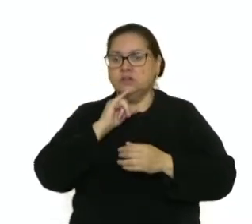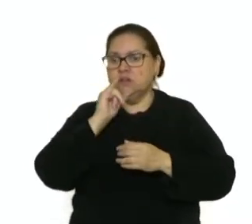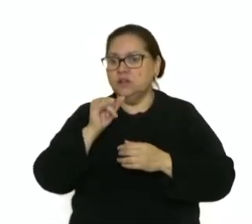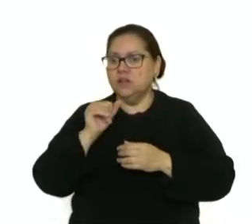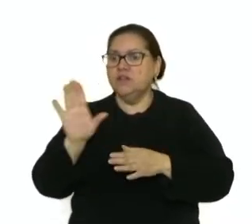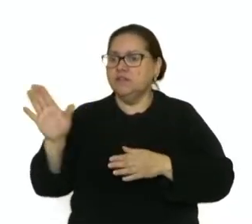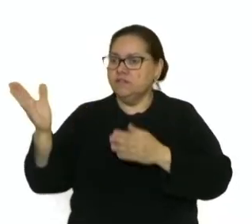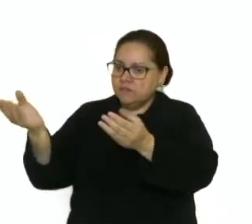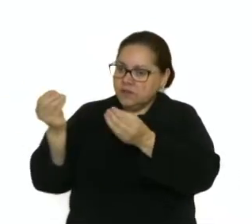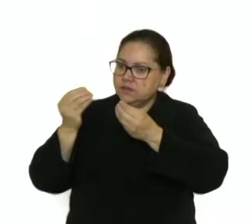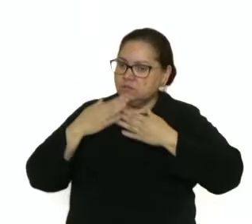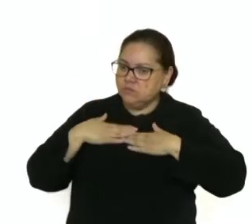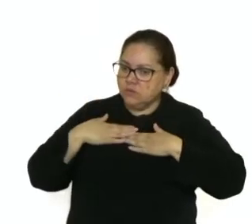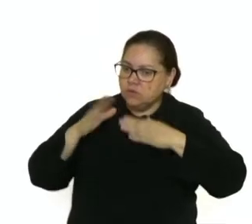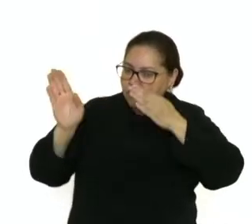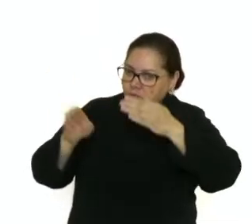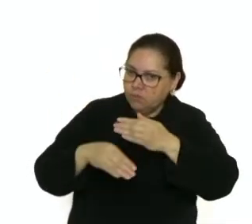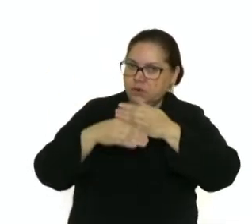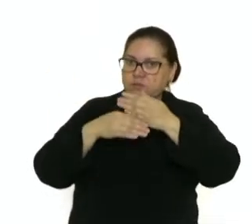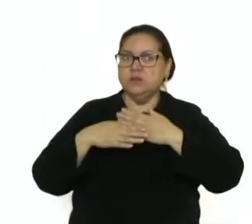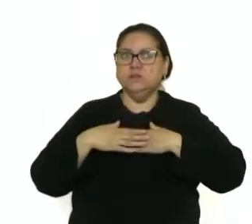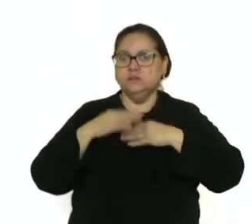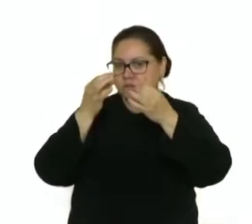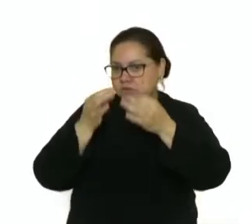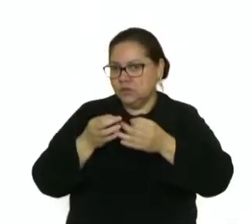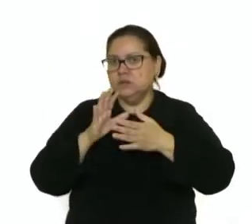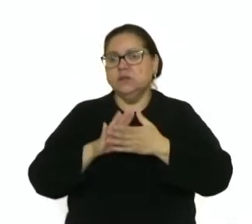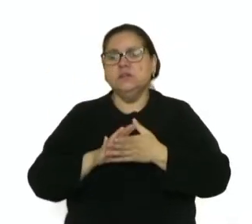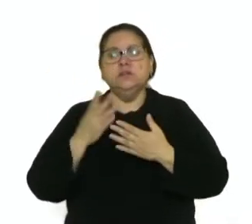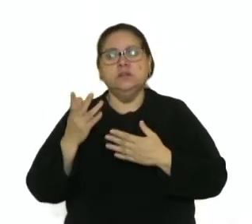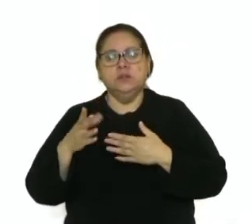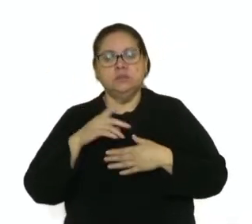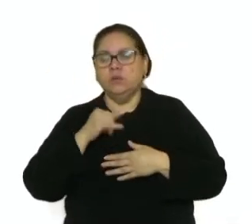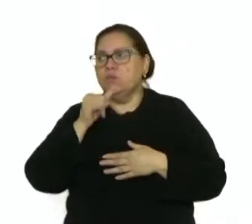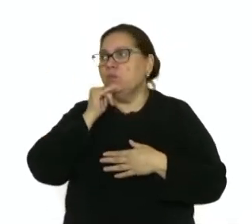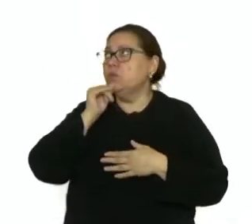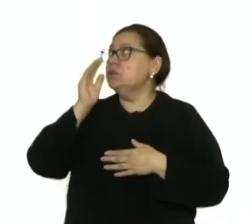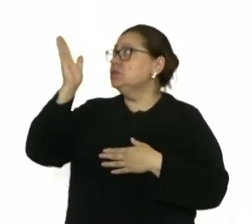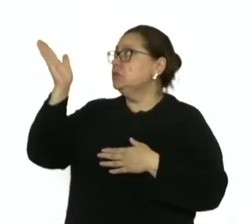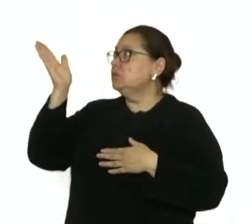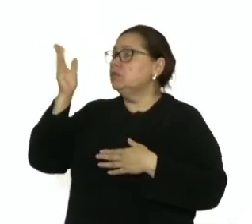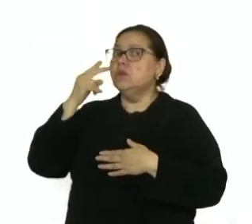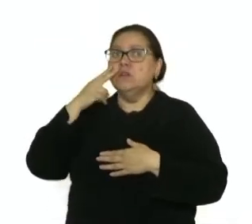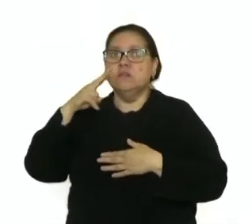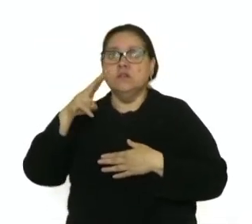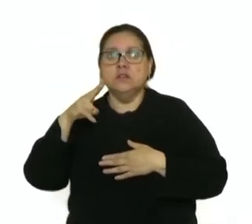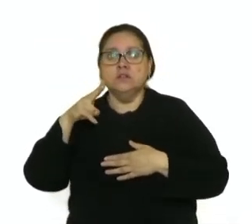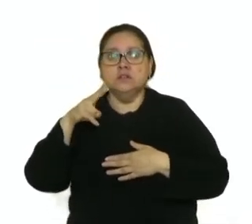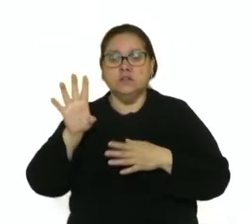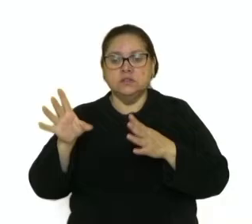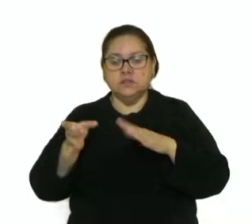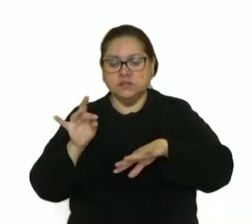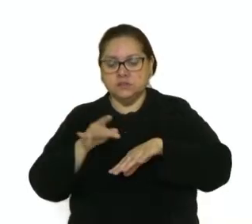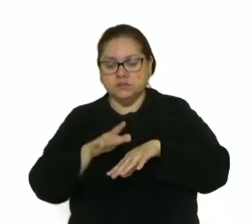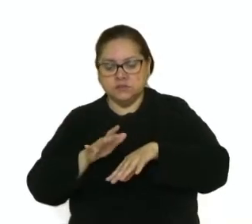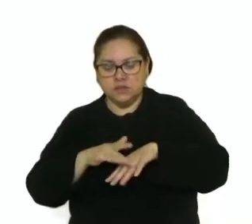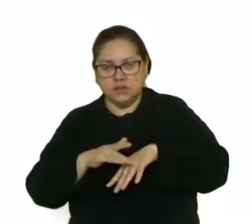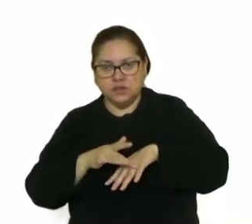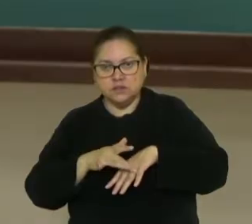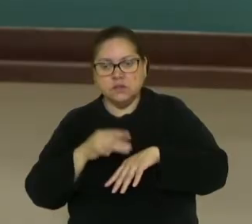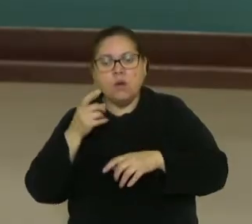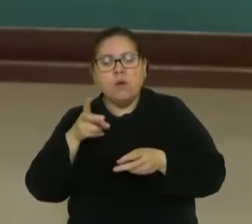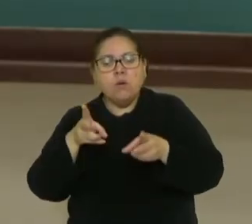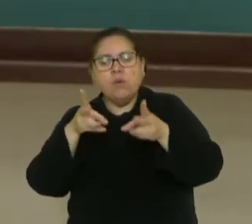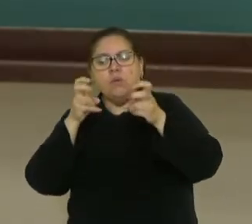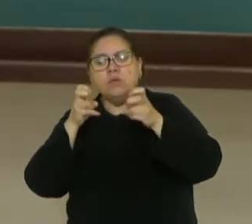e vem ser meu complemento, certo? Temos aqui um exemplo, né? Eles viram as alianças. Então,